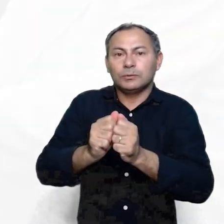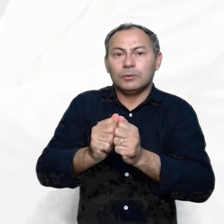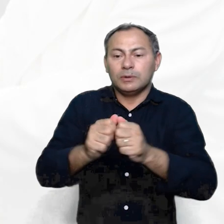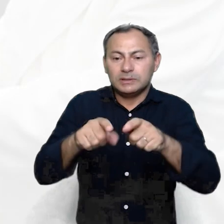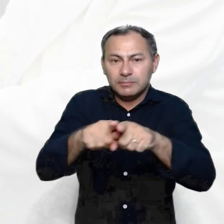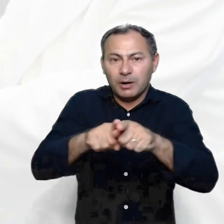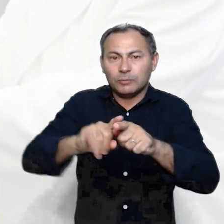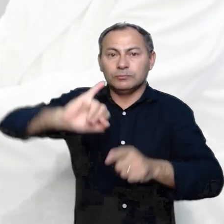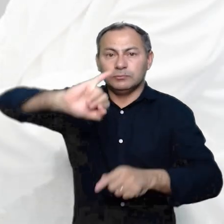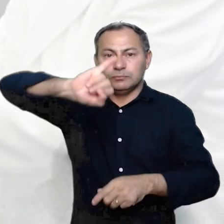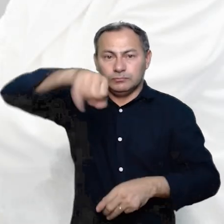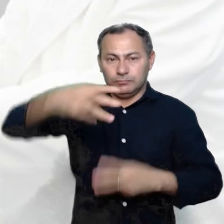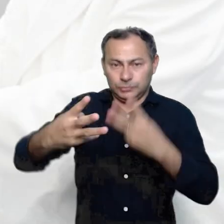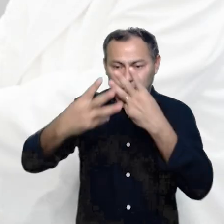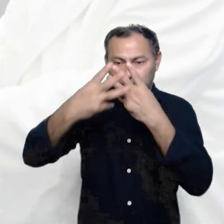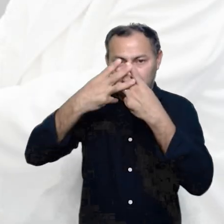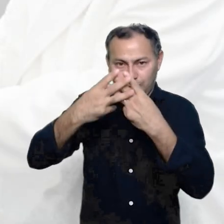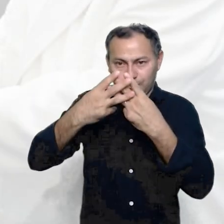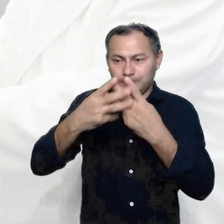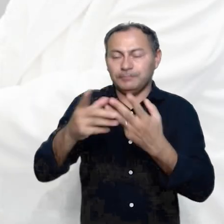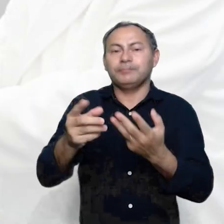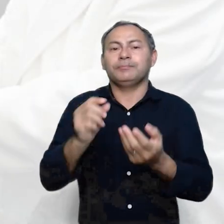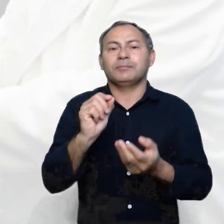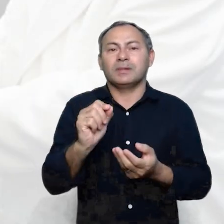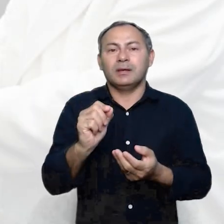judeus, que